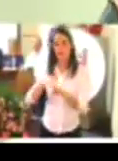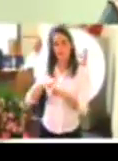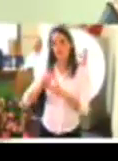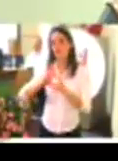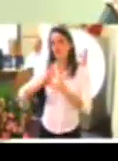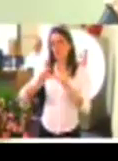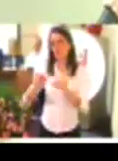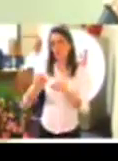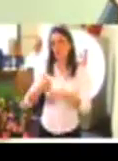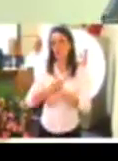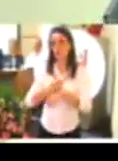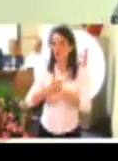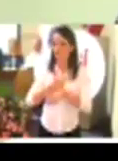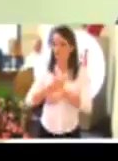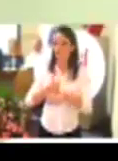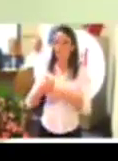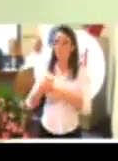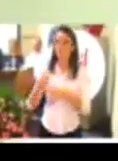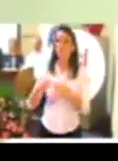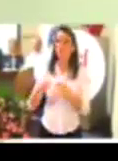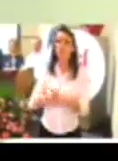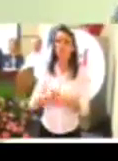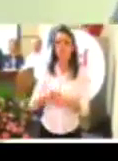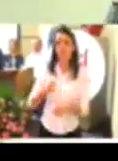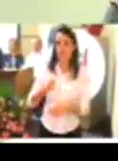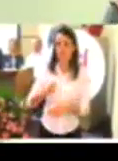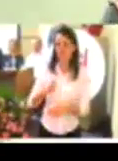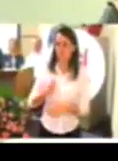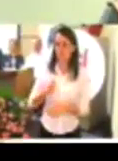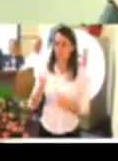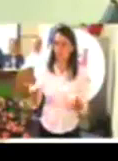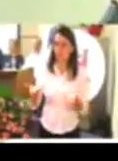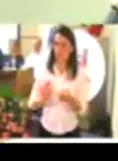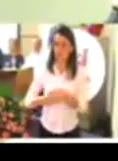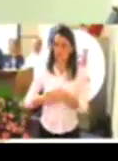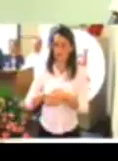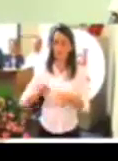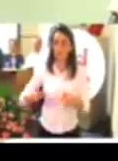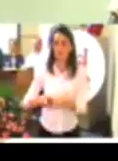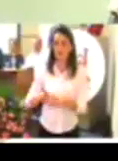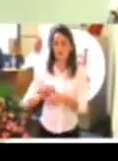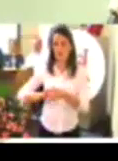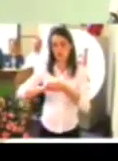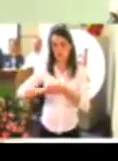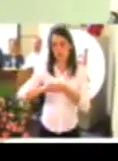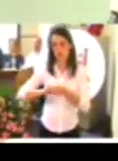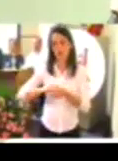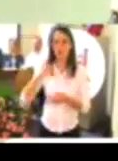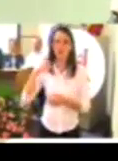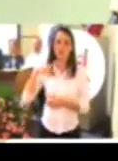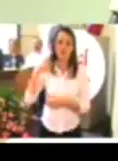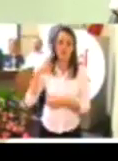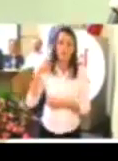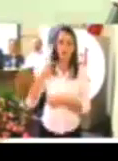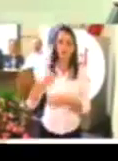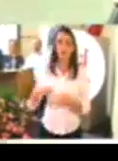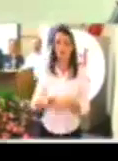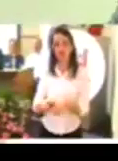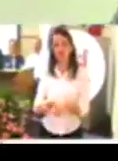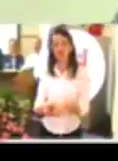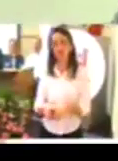educadoras, todos os profissionais da educação que se fazem presentes nessa noite. Cumprimentar ao deputado José Ney